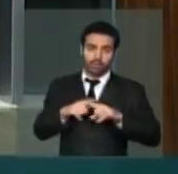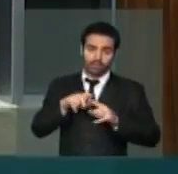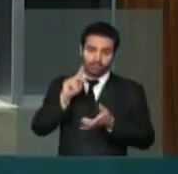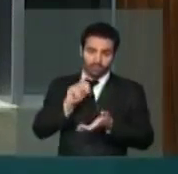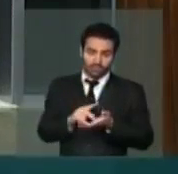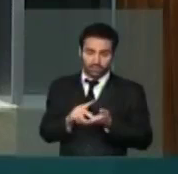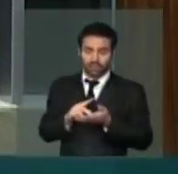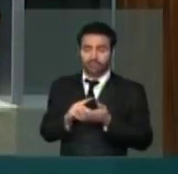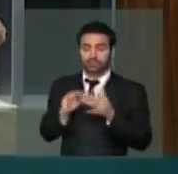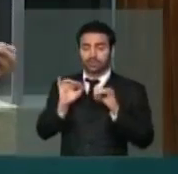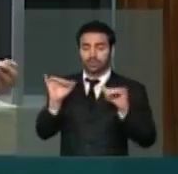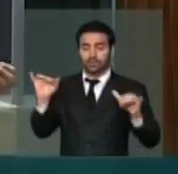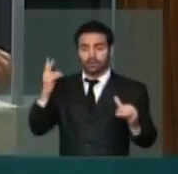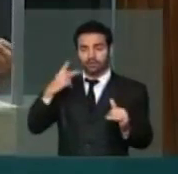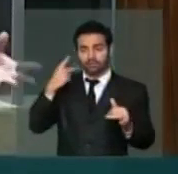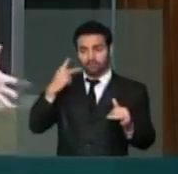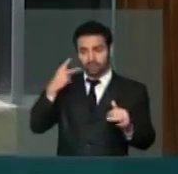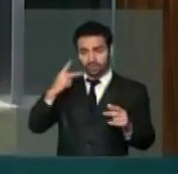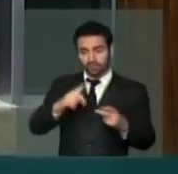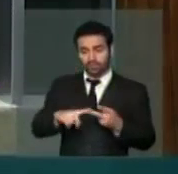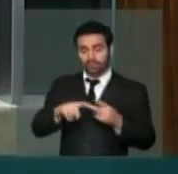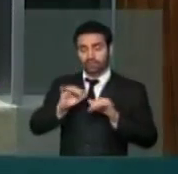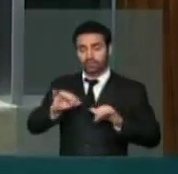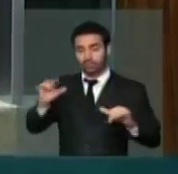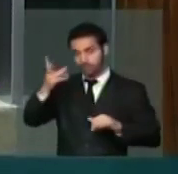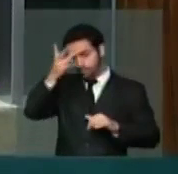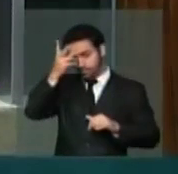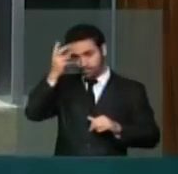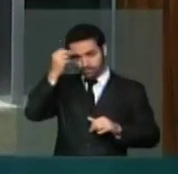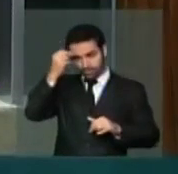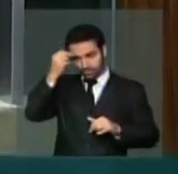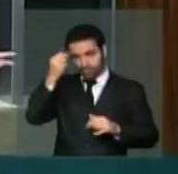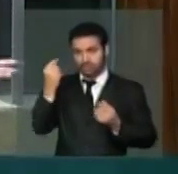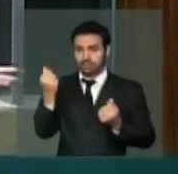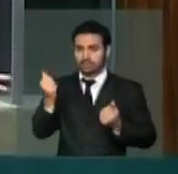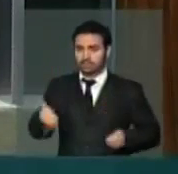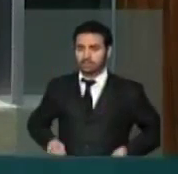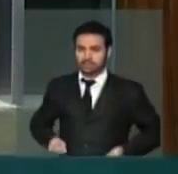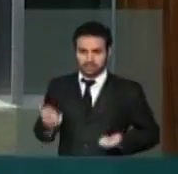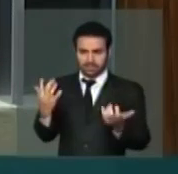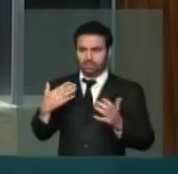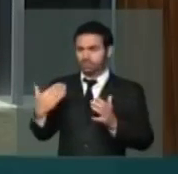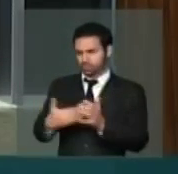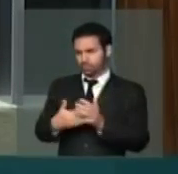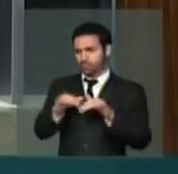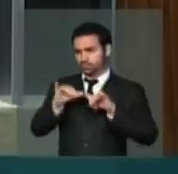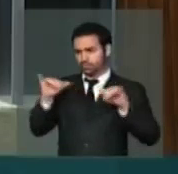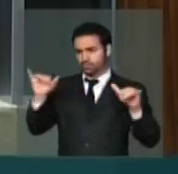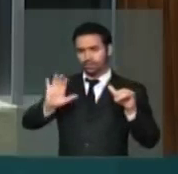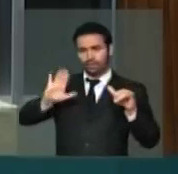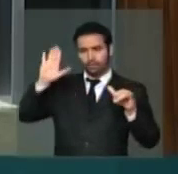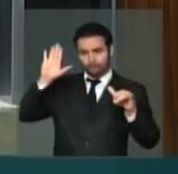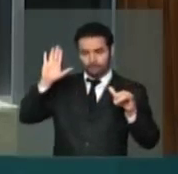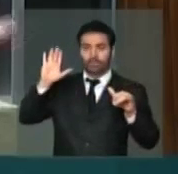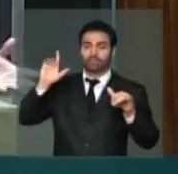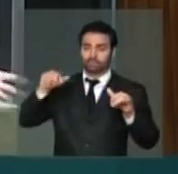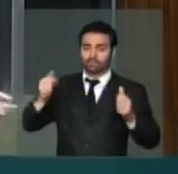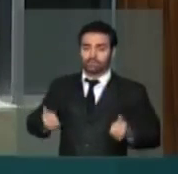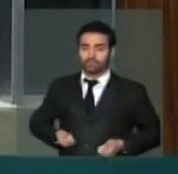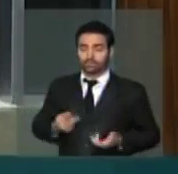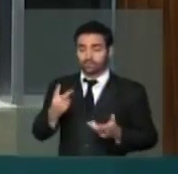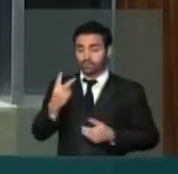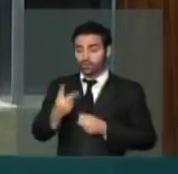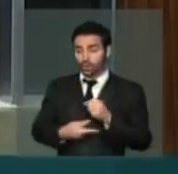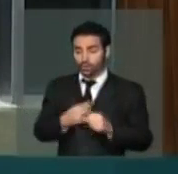de vereador, uma campanha de prefeito, custa muito caro, todas as campanhas, né? E fazer uma campanha para